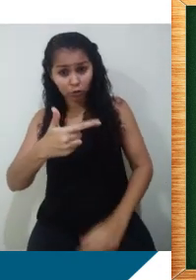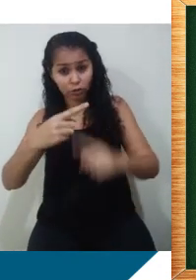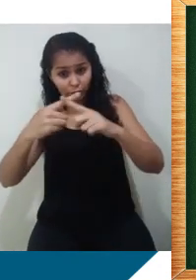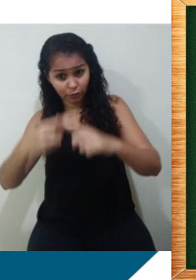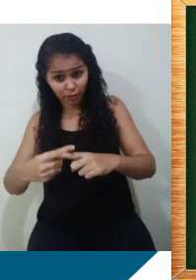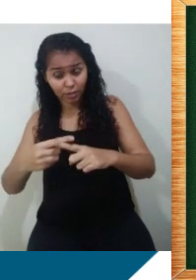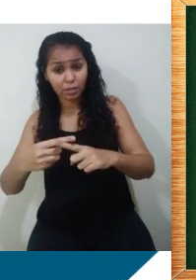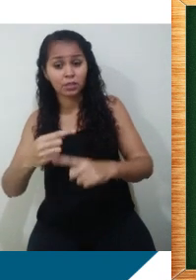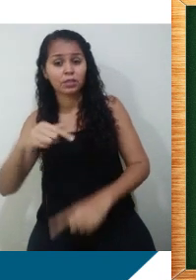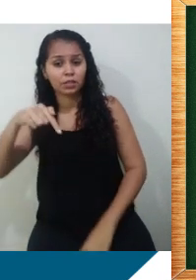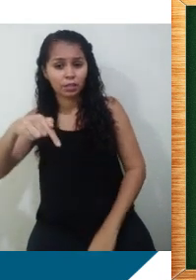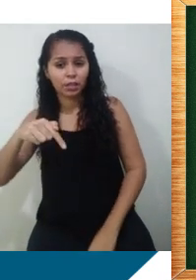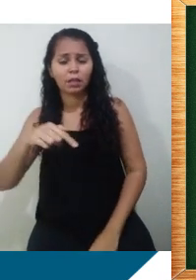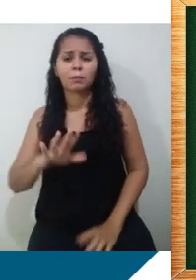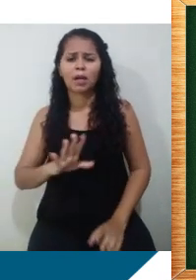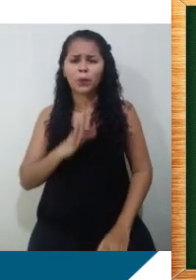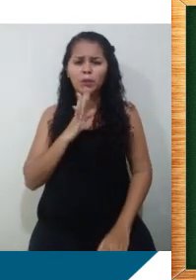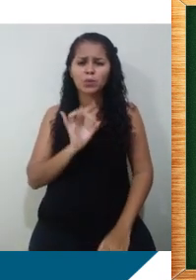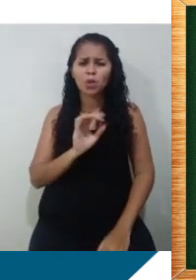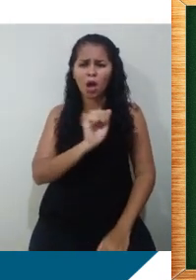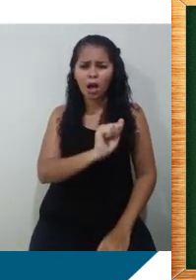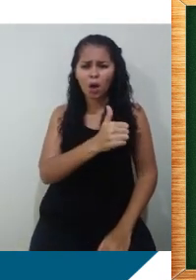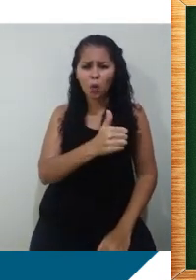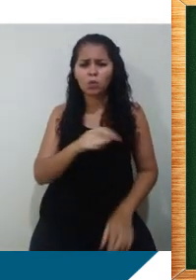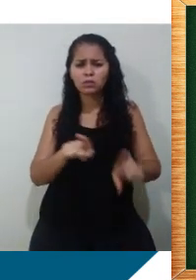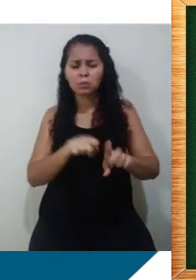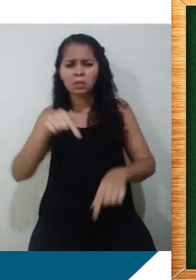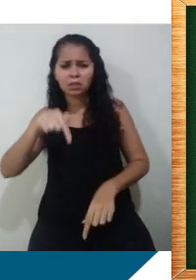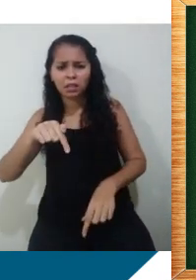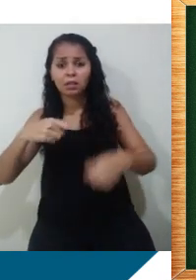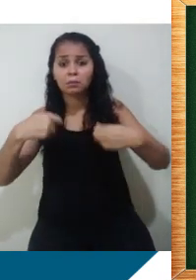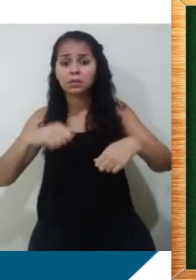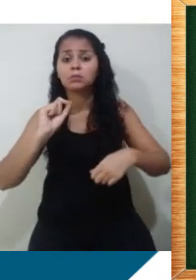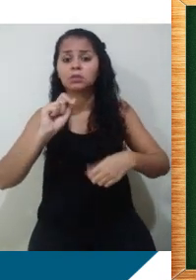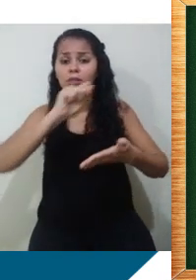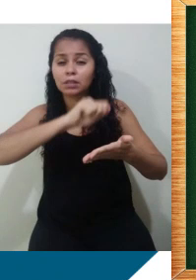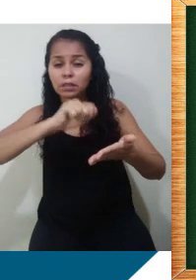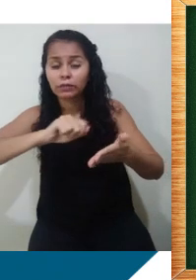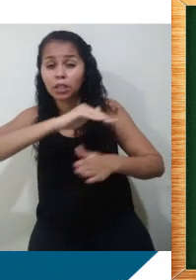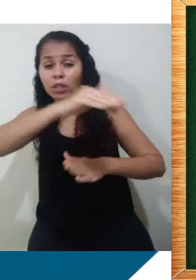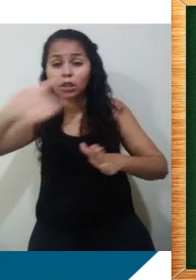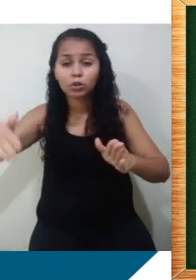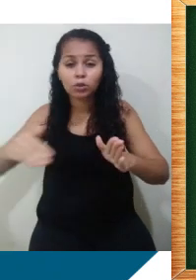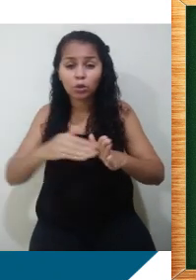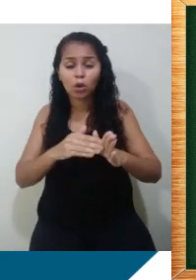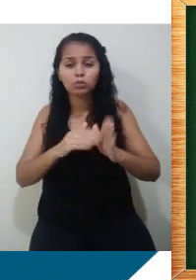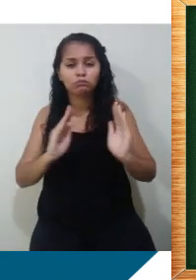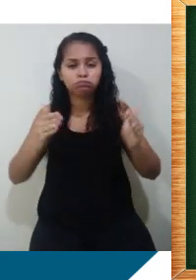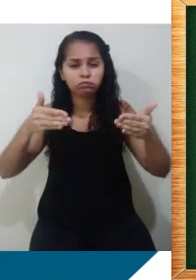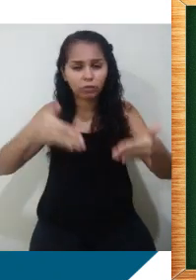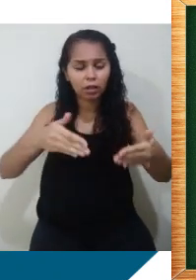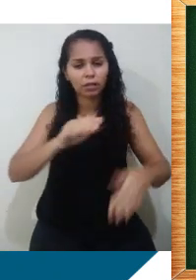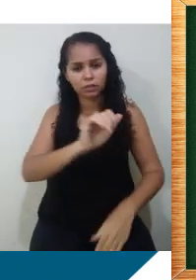só conhecemos o A1 e a razão Q, então nós devemos escrever todos os termos em função de A1 e Q.